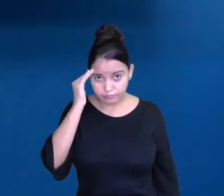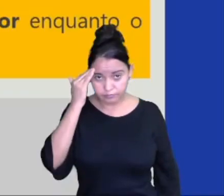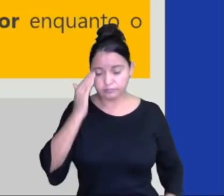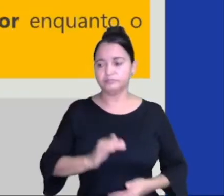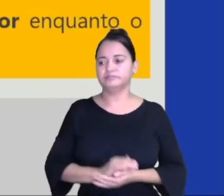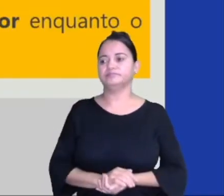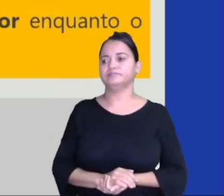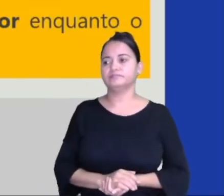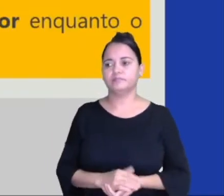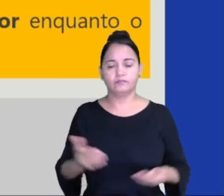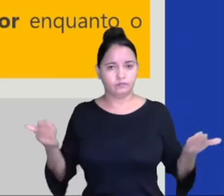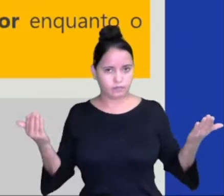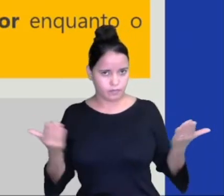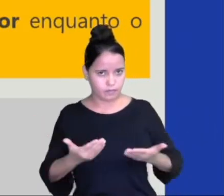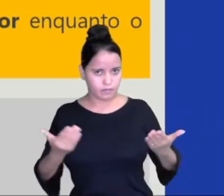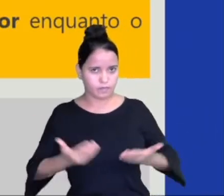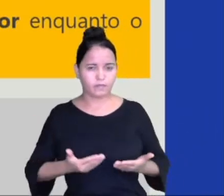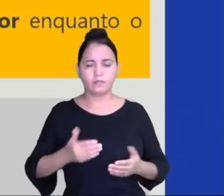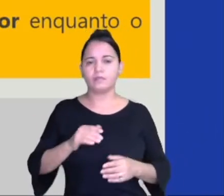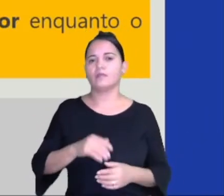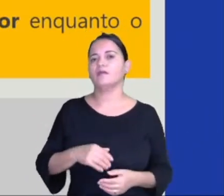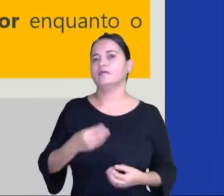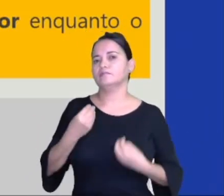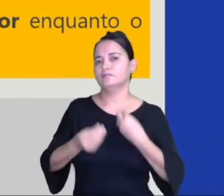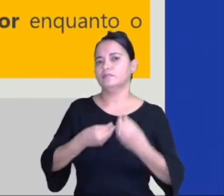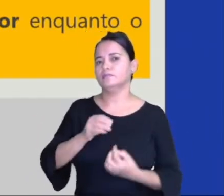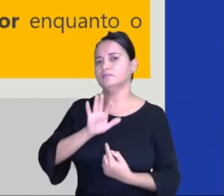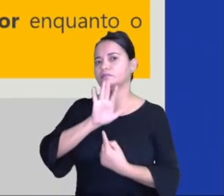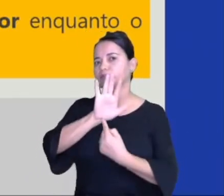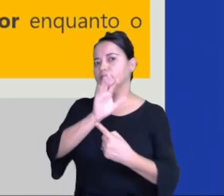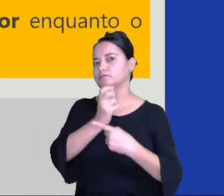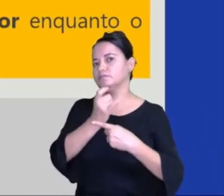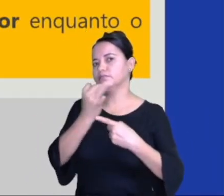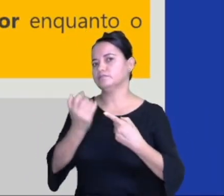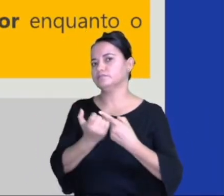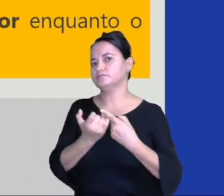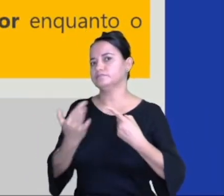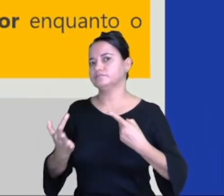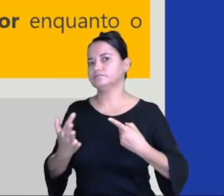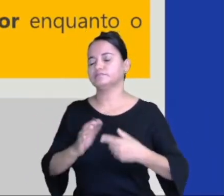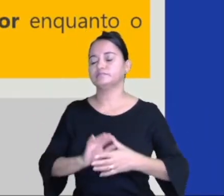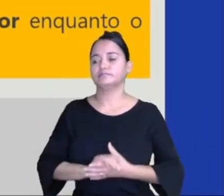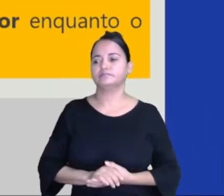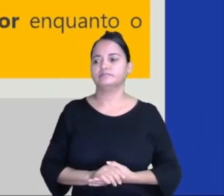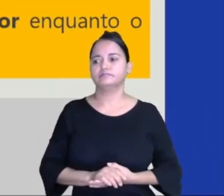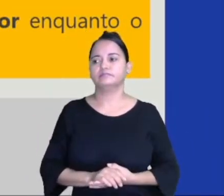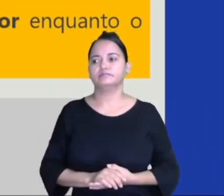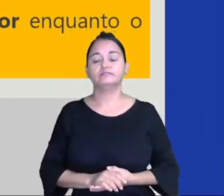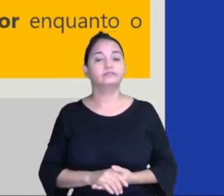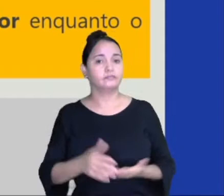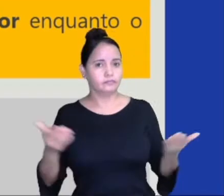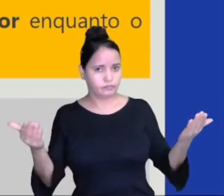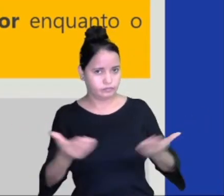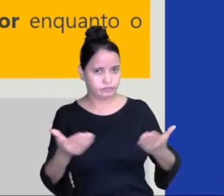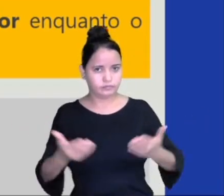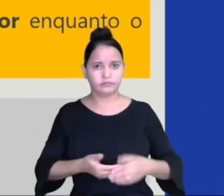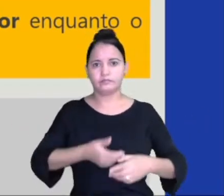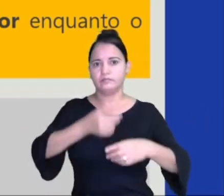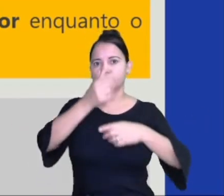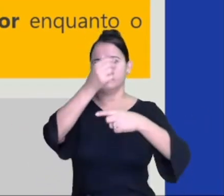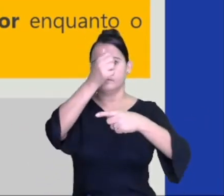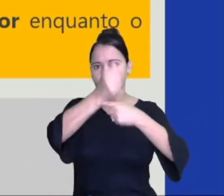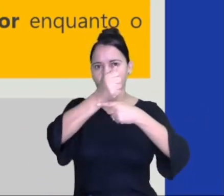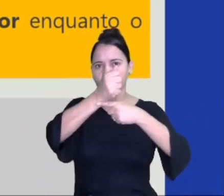lá compreender agora como eu represento a fração. Então, a gente viu lá que A, né, aí que eu vou chamar o numerador de A e vou